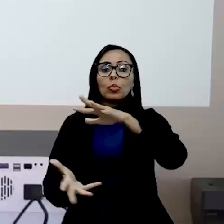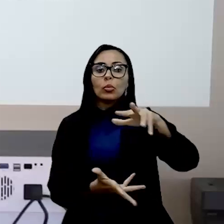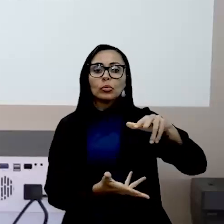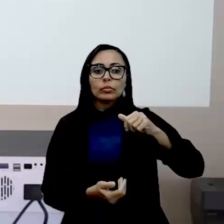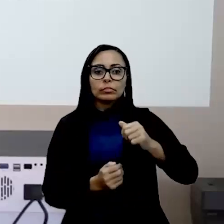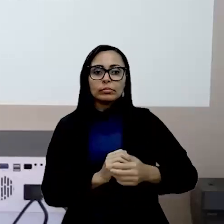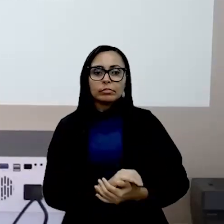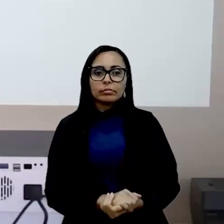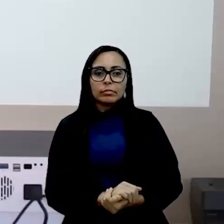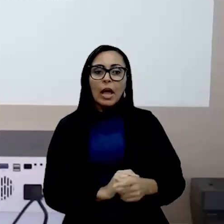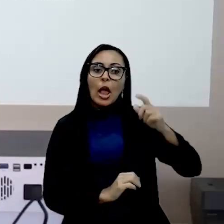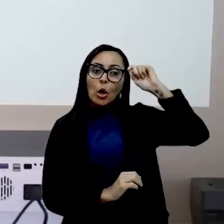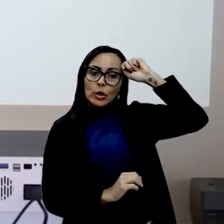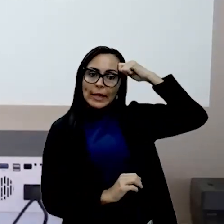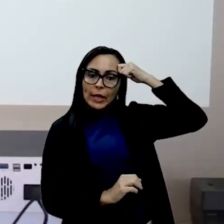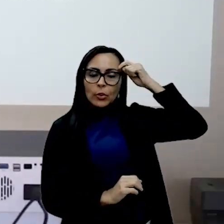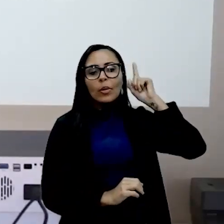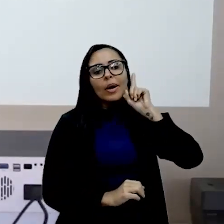É o negro americano.